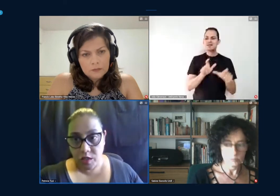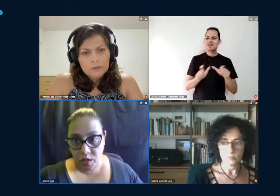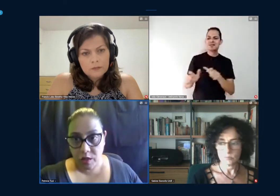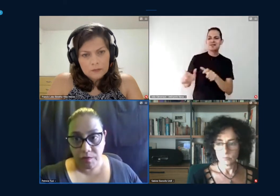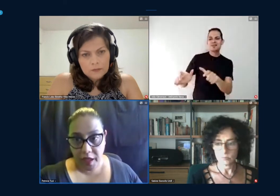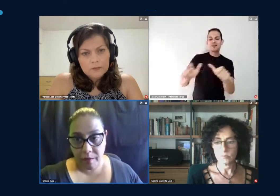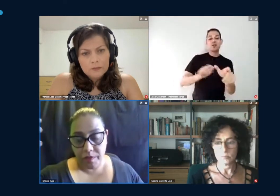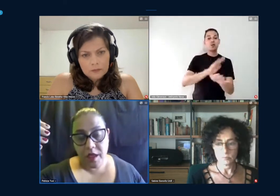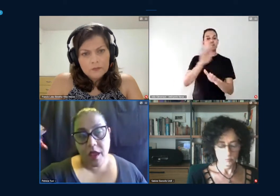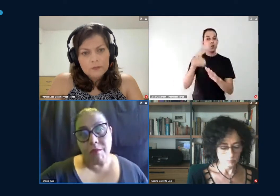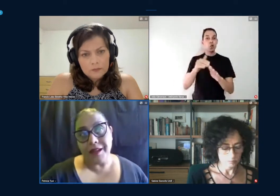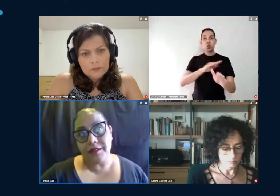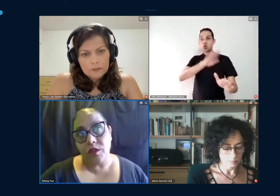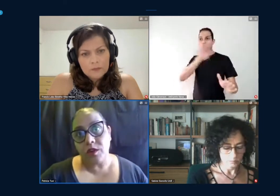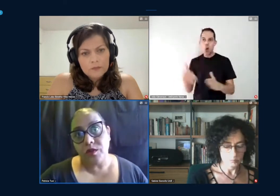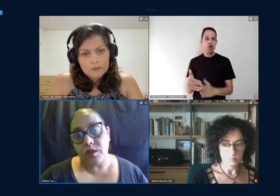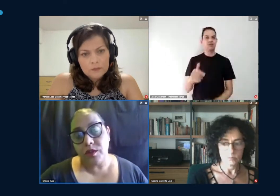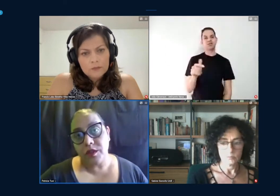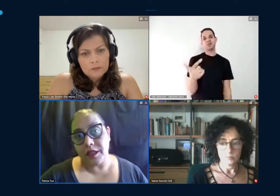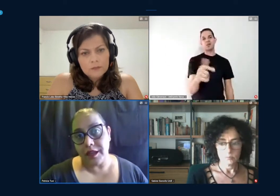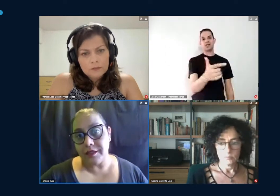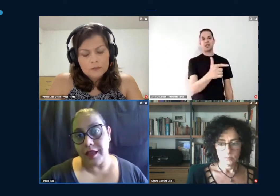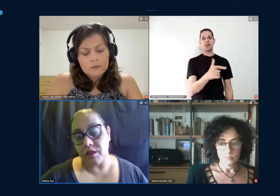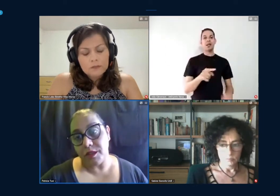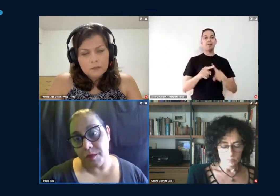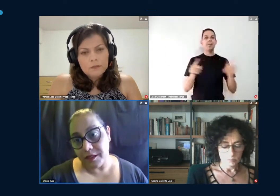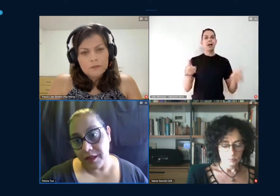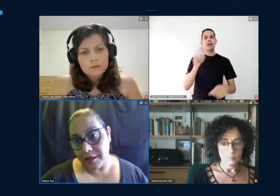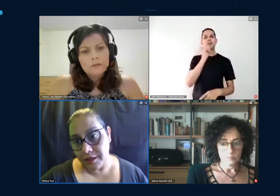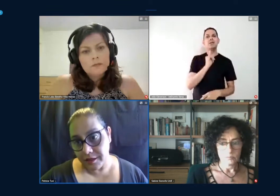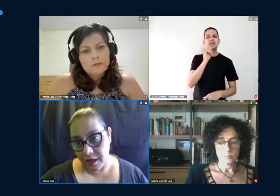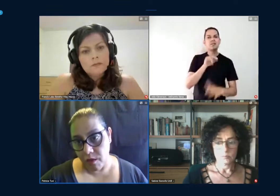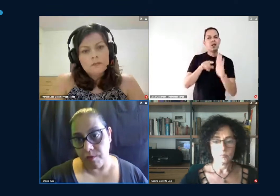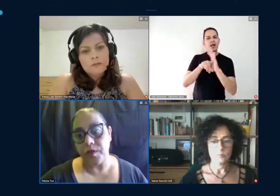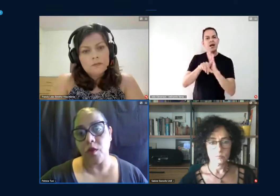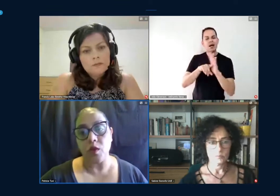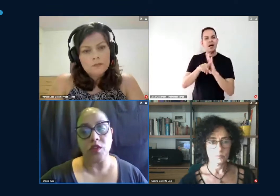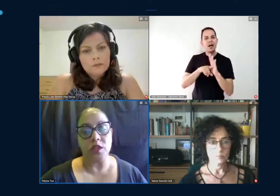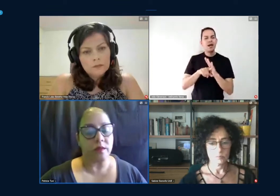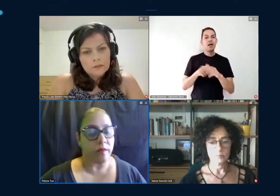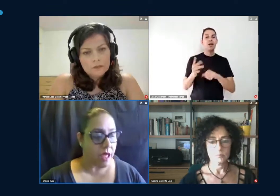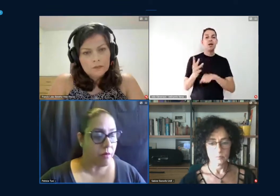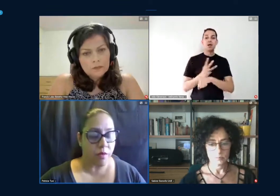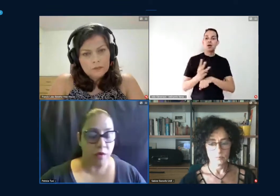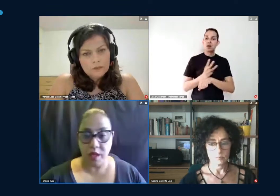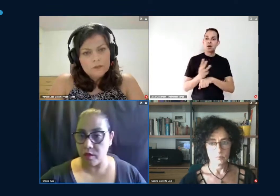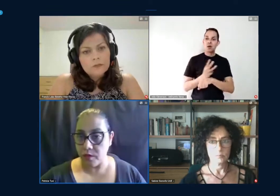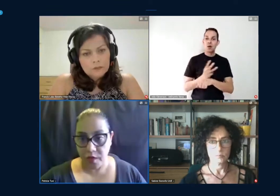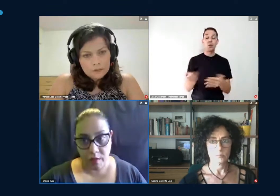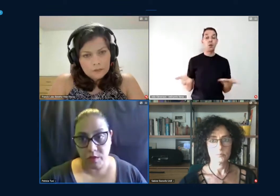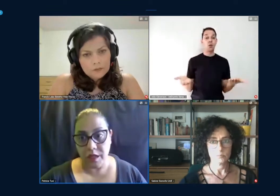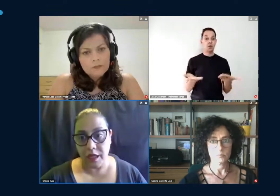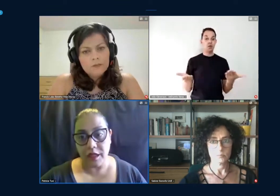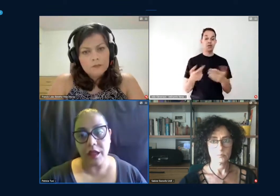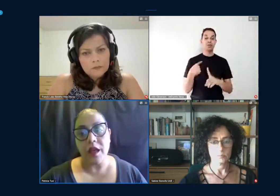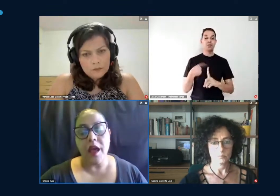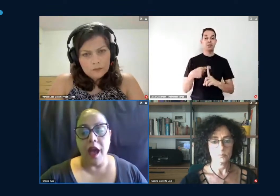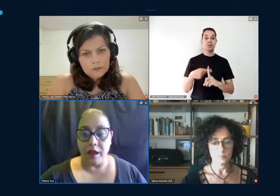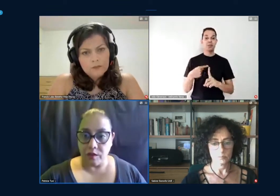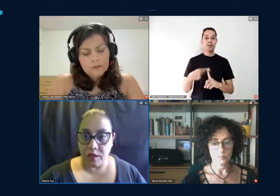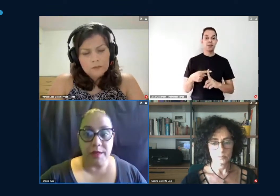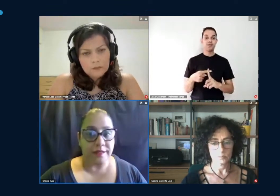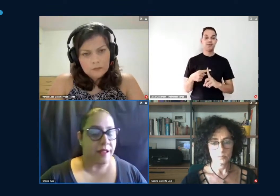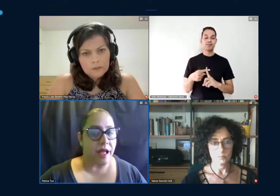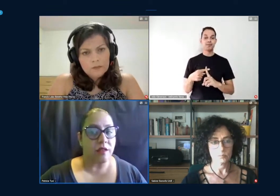todos a gente não tem, mas se nós fôssemos analisar uma especialização hoje, porque nós não temos ainda,